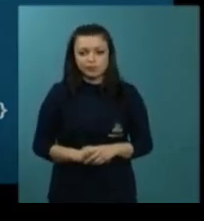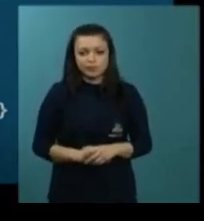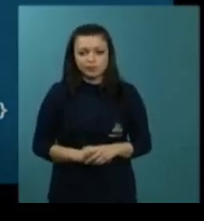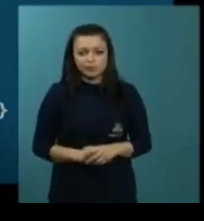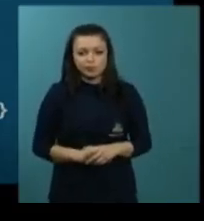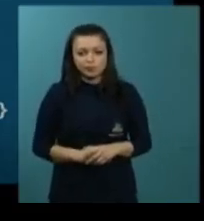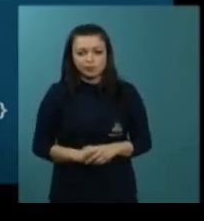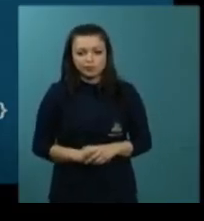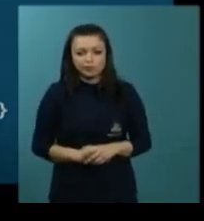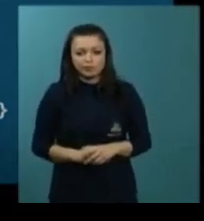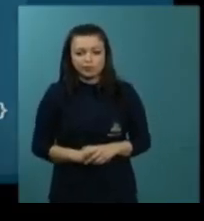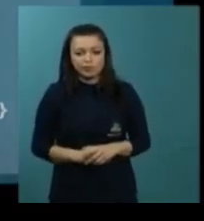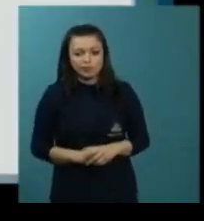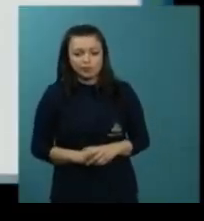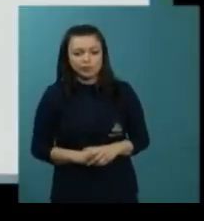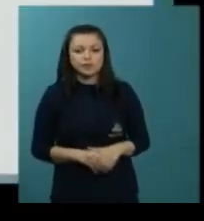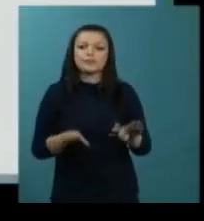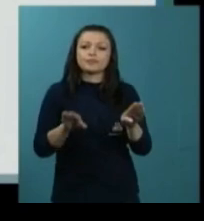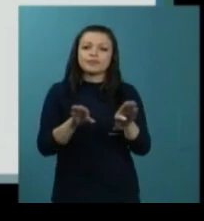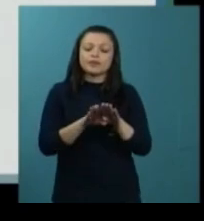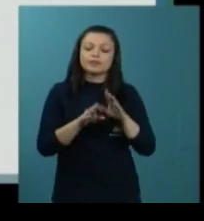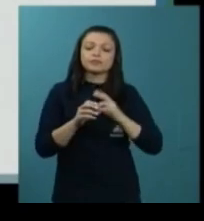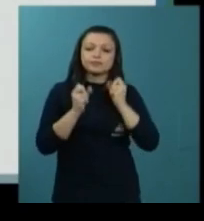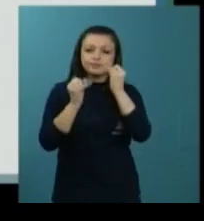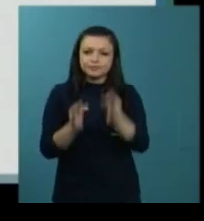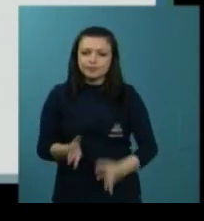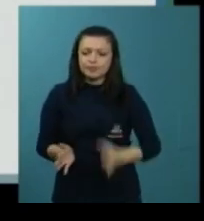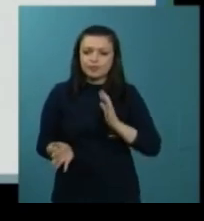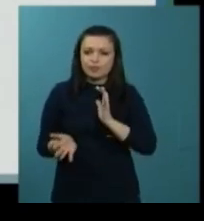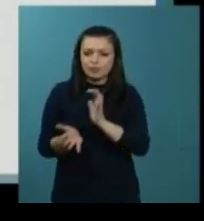Havíamos dito que um conjunto